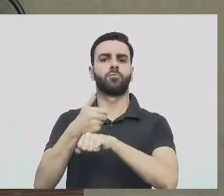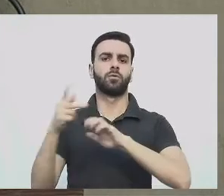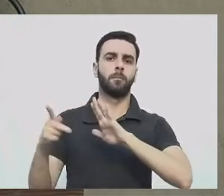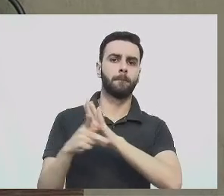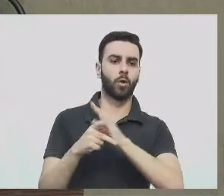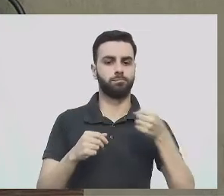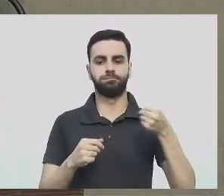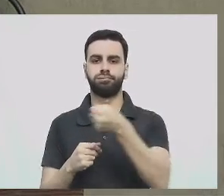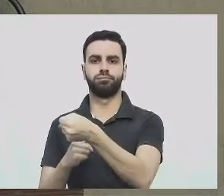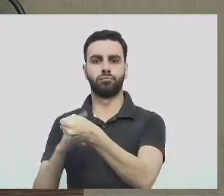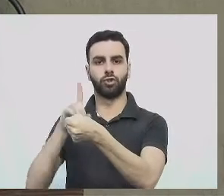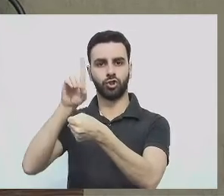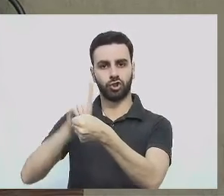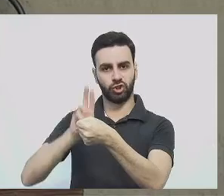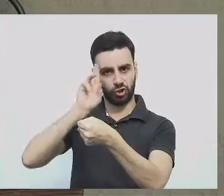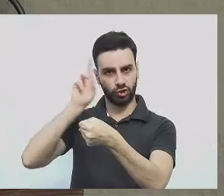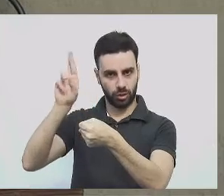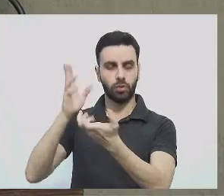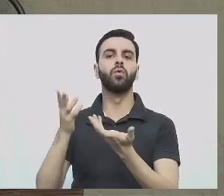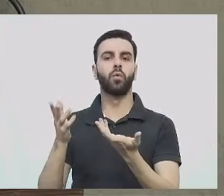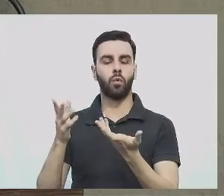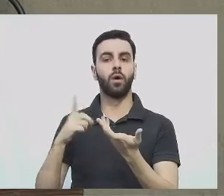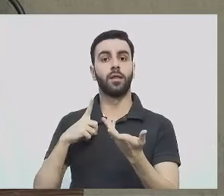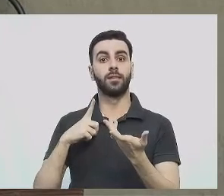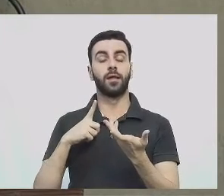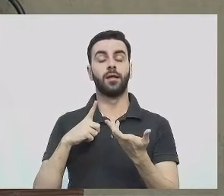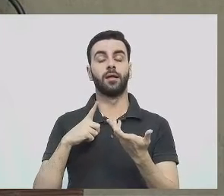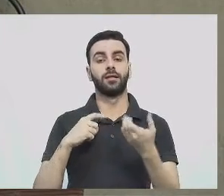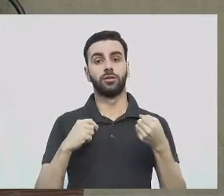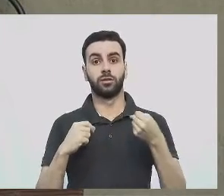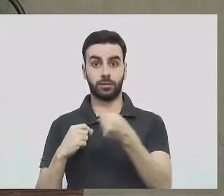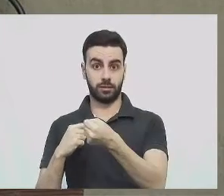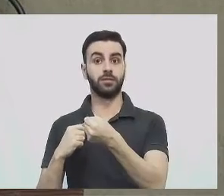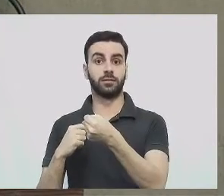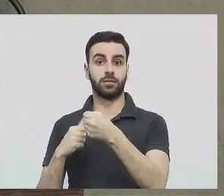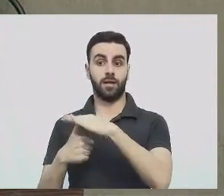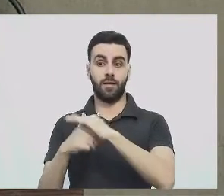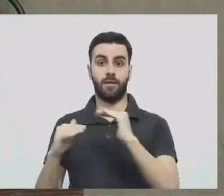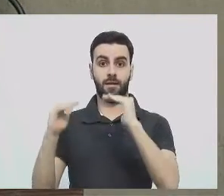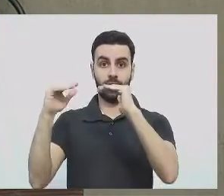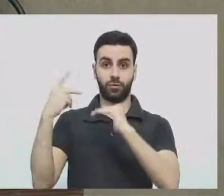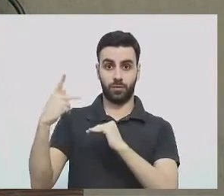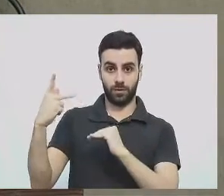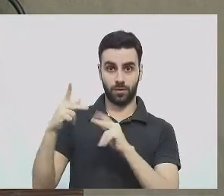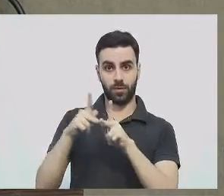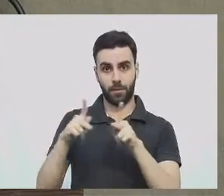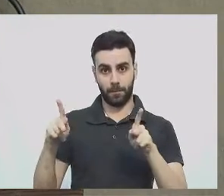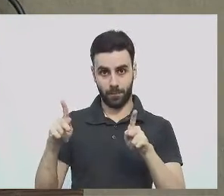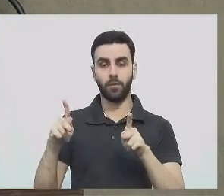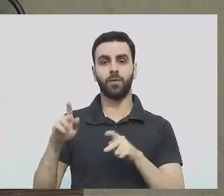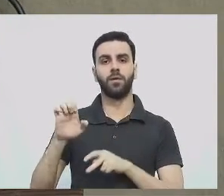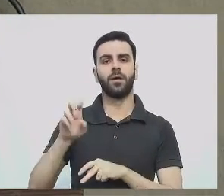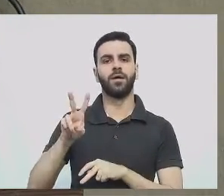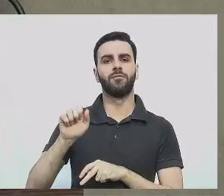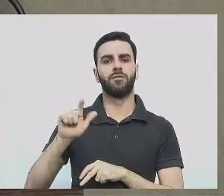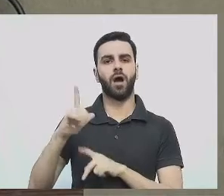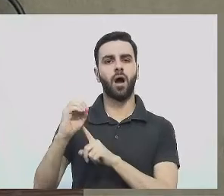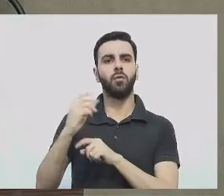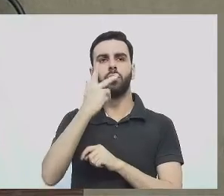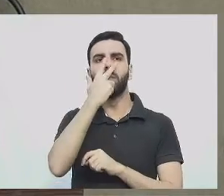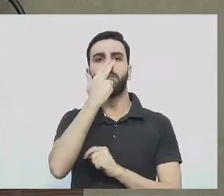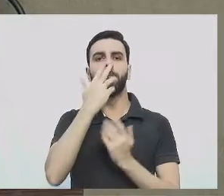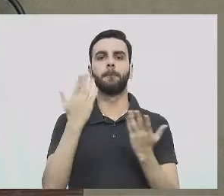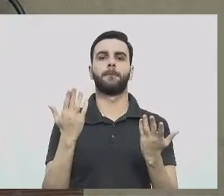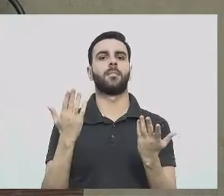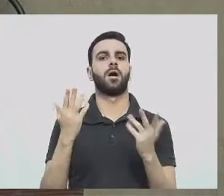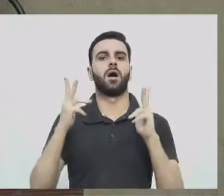executivos. O nosso diretor, o reitor hoje, o professor Evaldo, é como se fosse